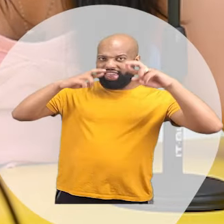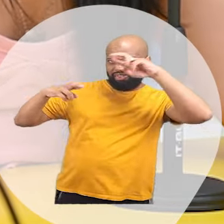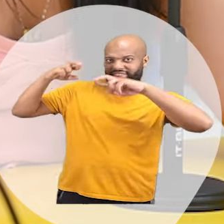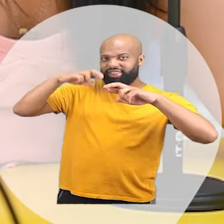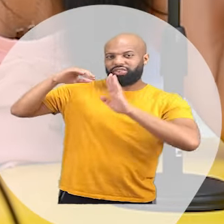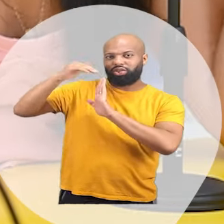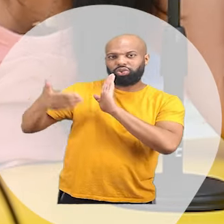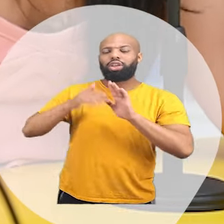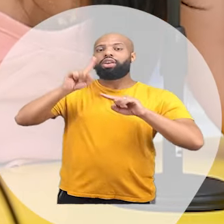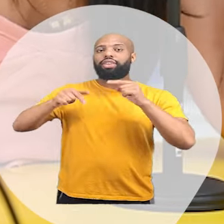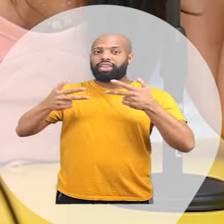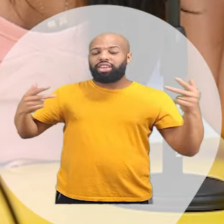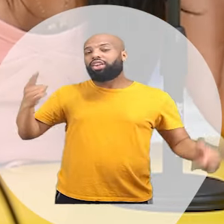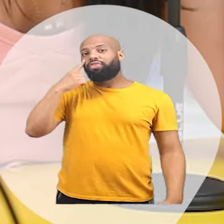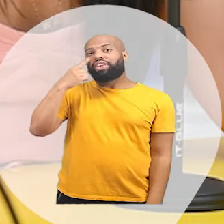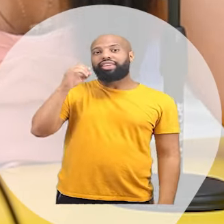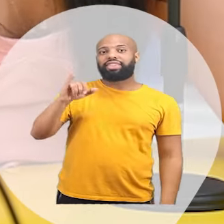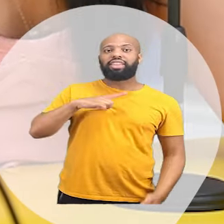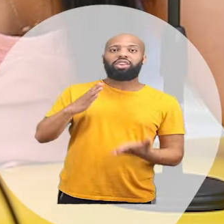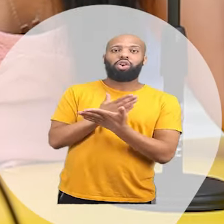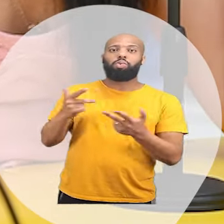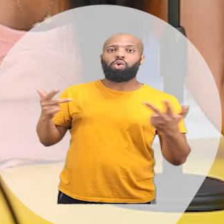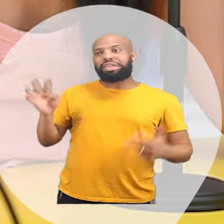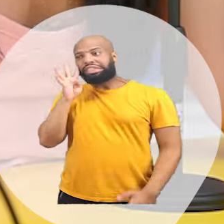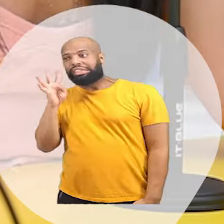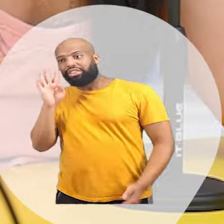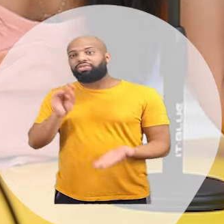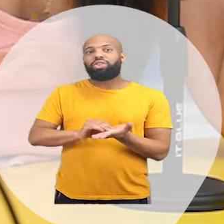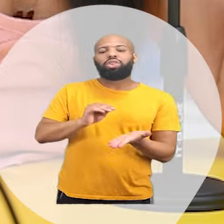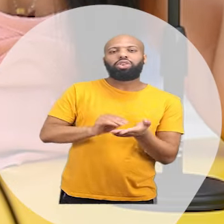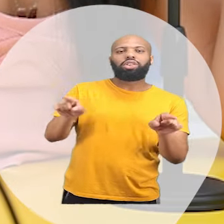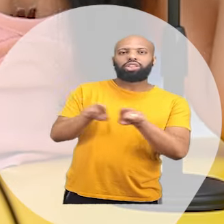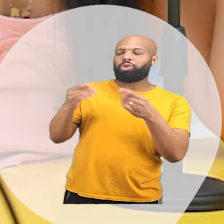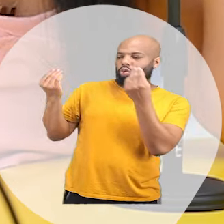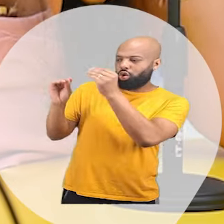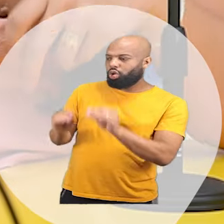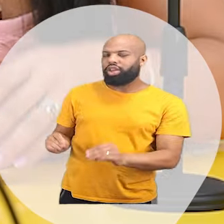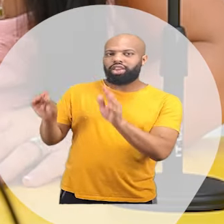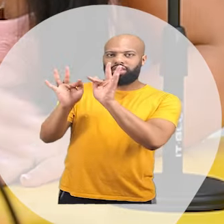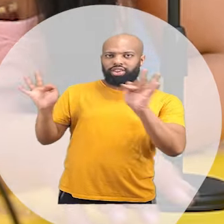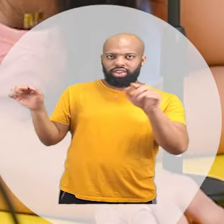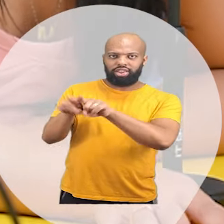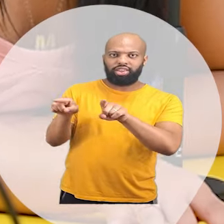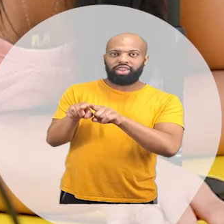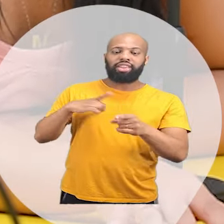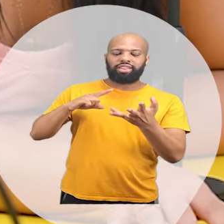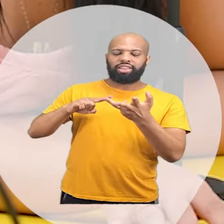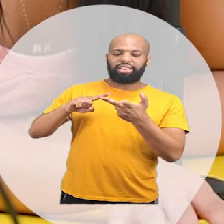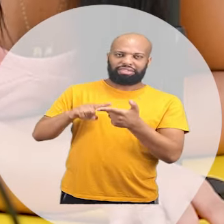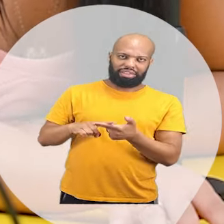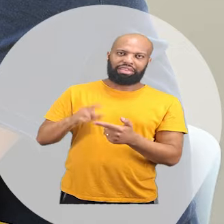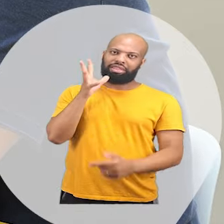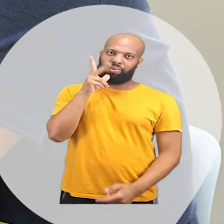material para ver se não tem alguma coisa que não não ficou tão legal ou colocação de frases enfim é